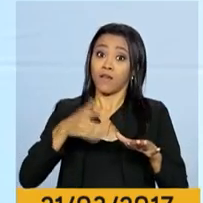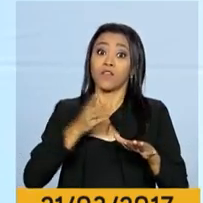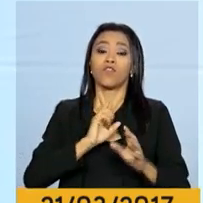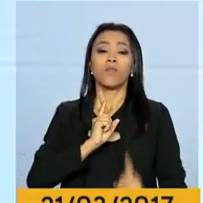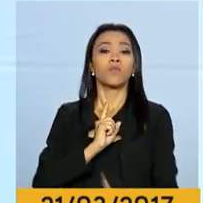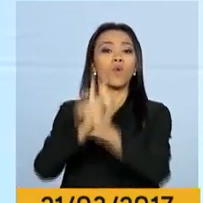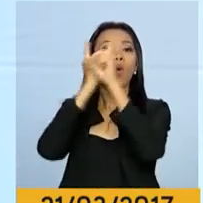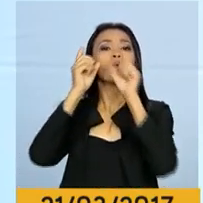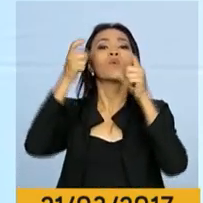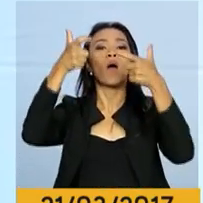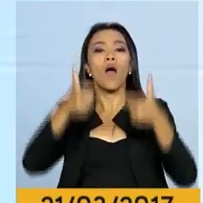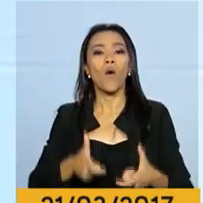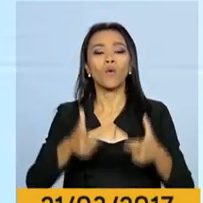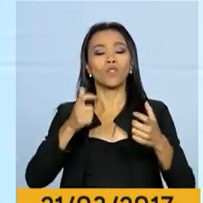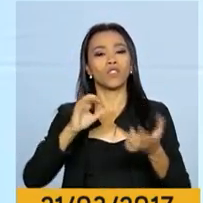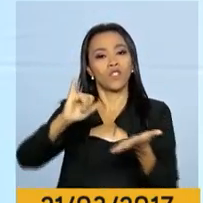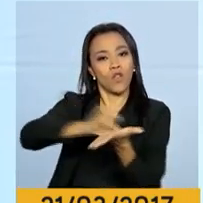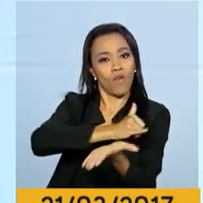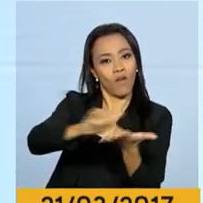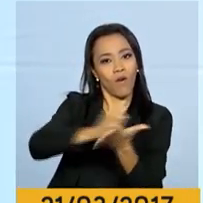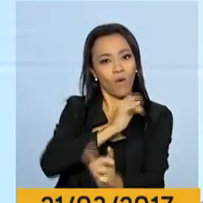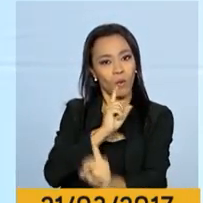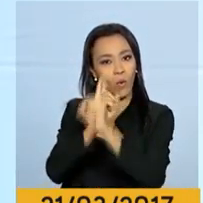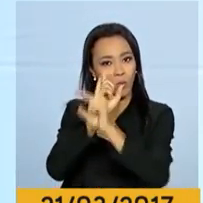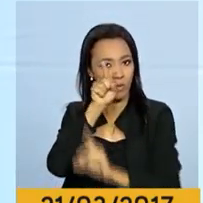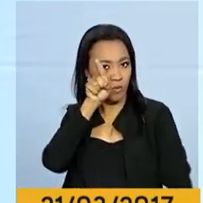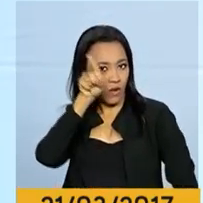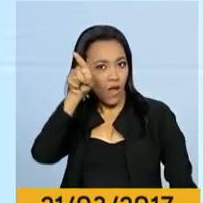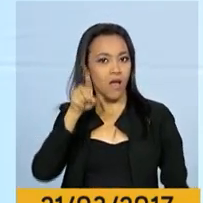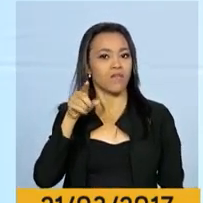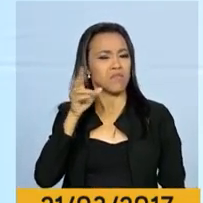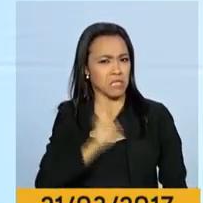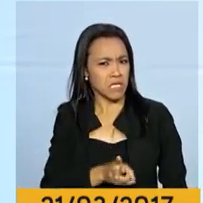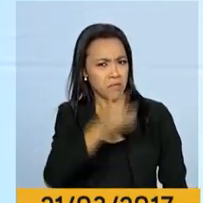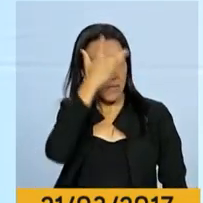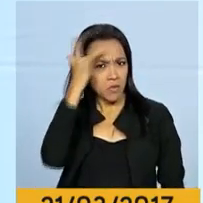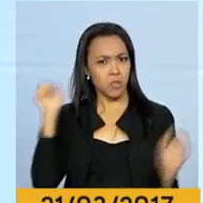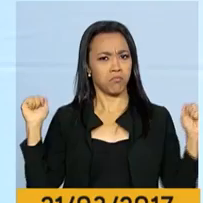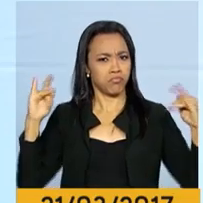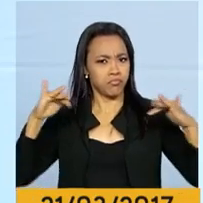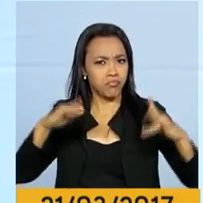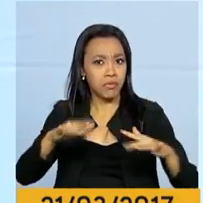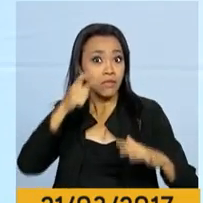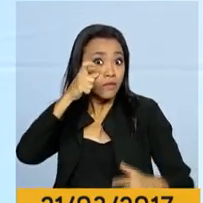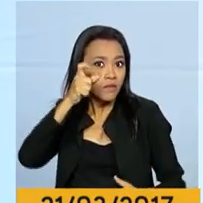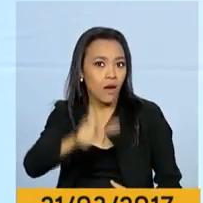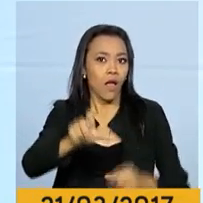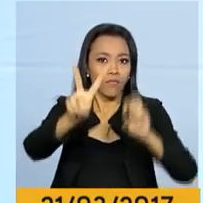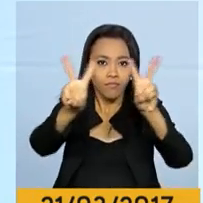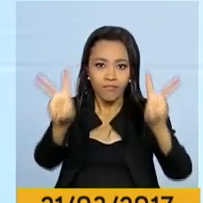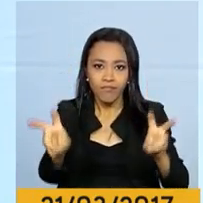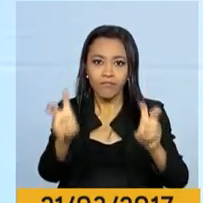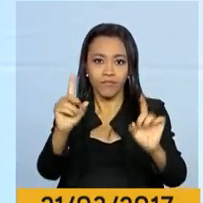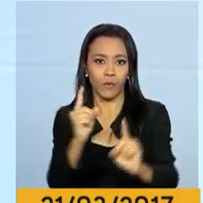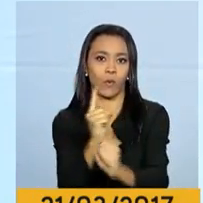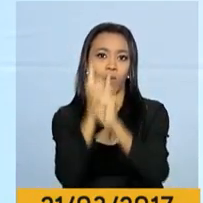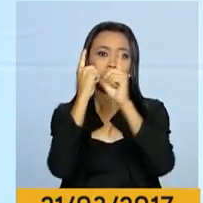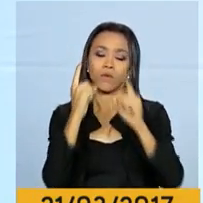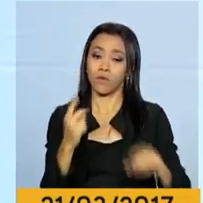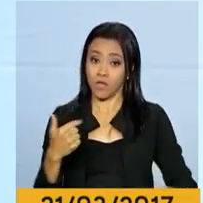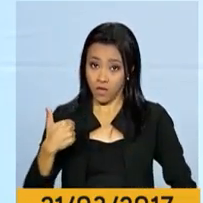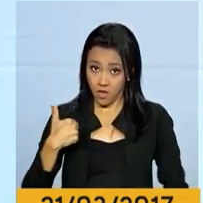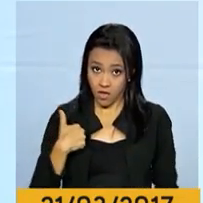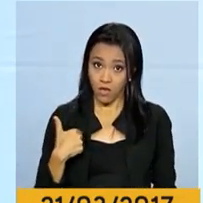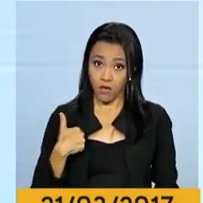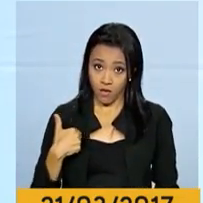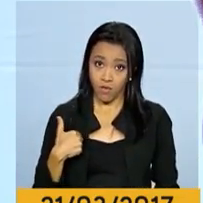York, sempre com um público extremamente interessado, e tivemos oportunidade, eu,